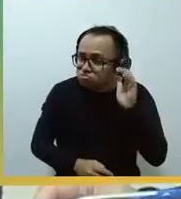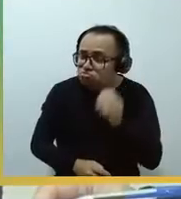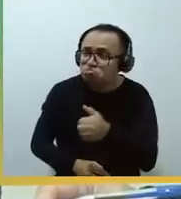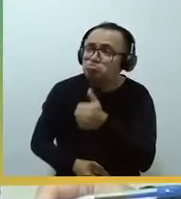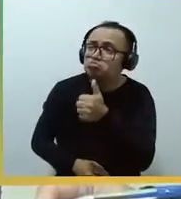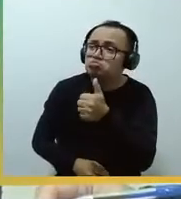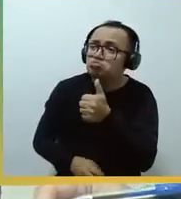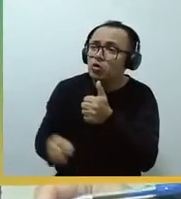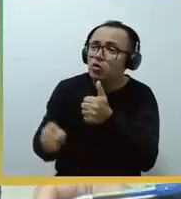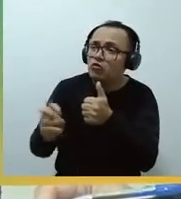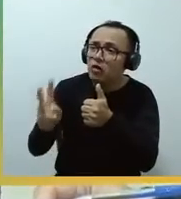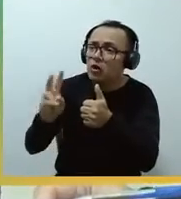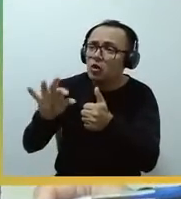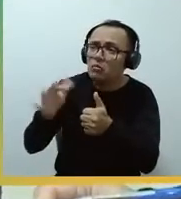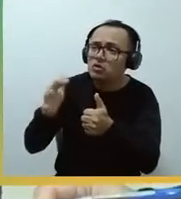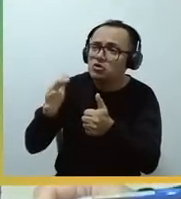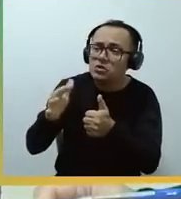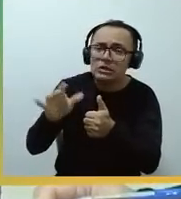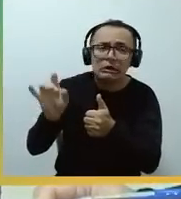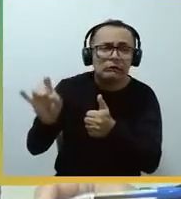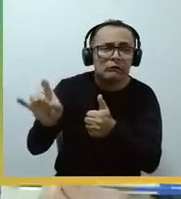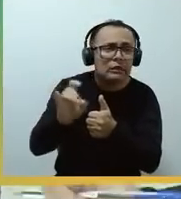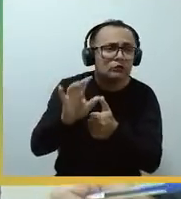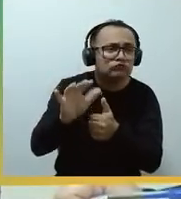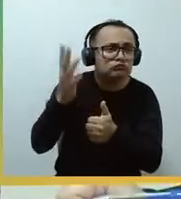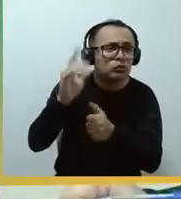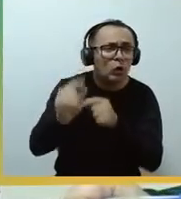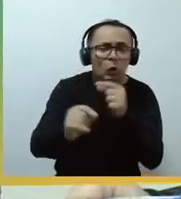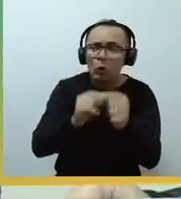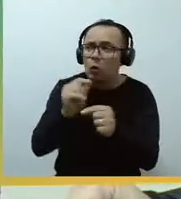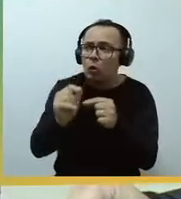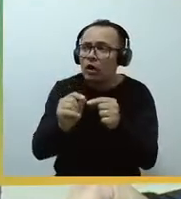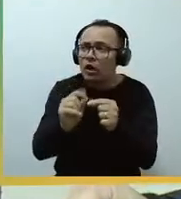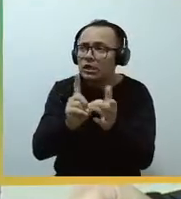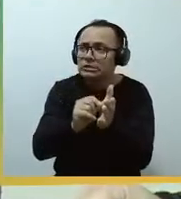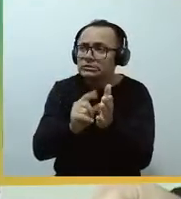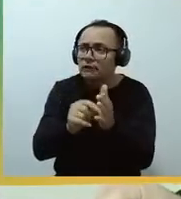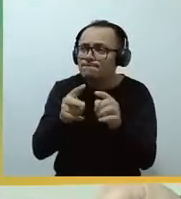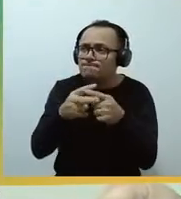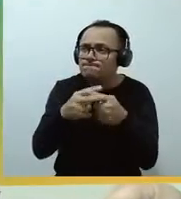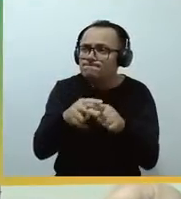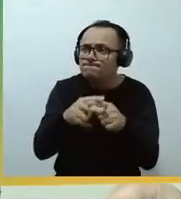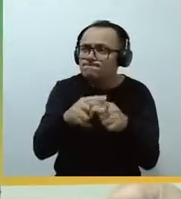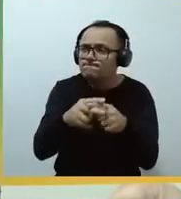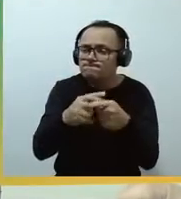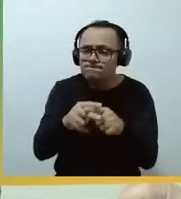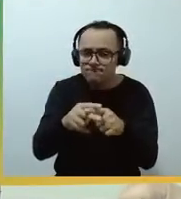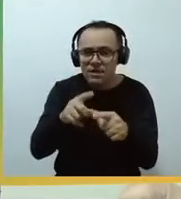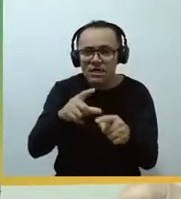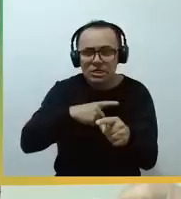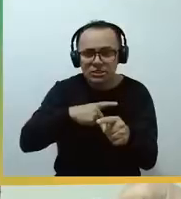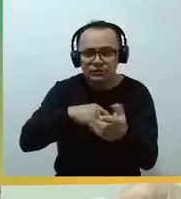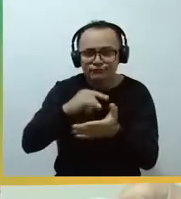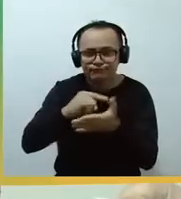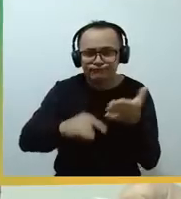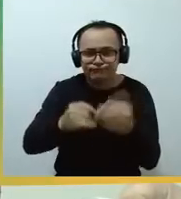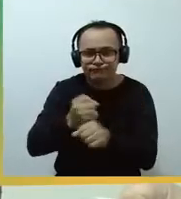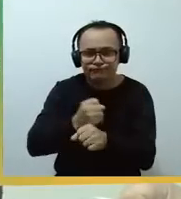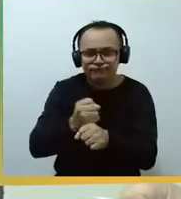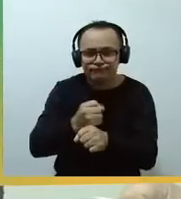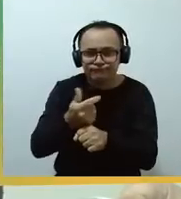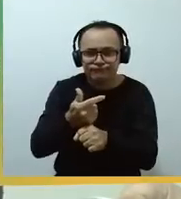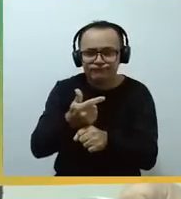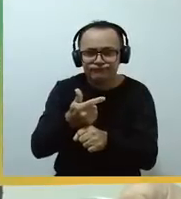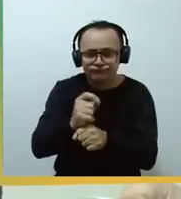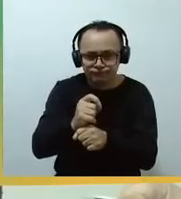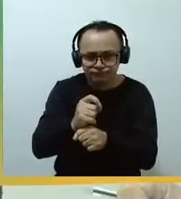está acontecendo em cada um, coloca uma cláusula de reajuste no contrato, que o contrato normalmente tem esse tempo, e, a partir daí,